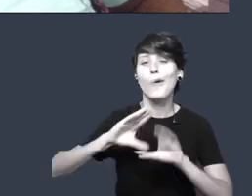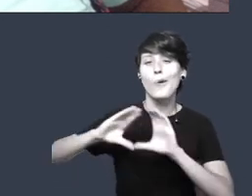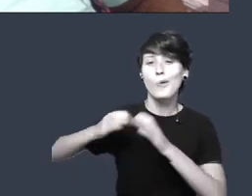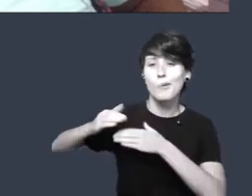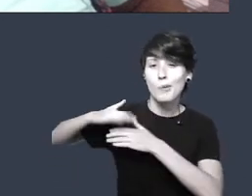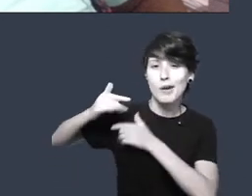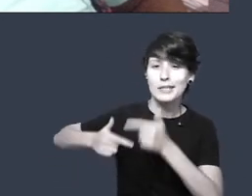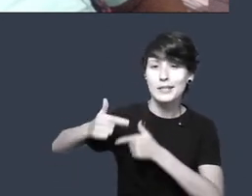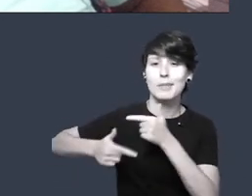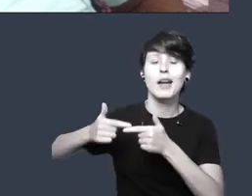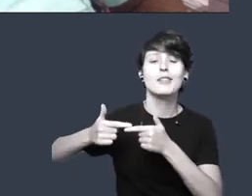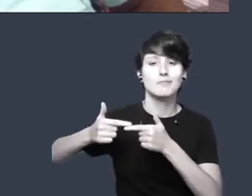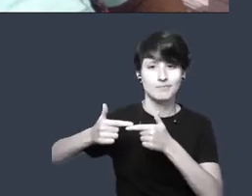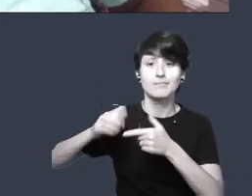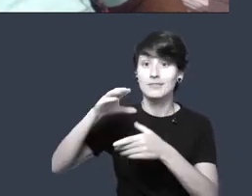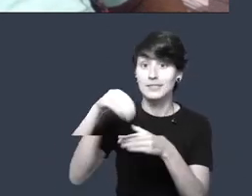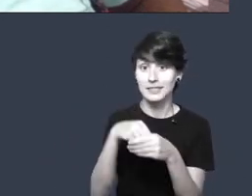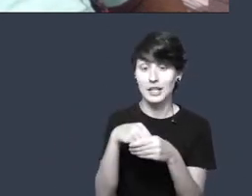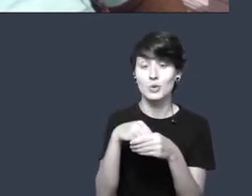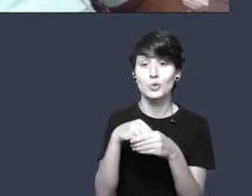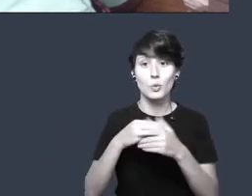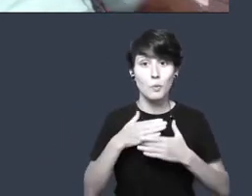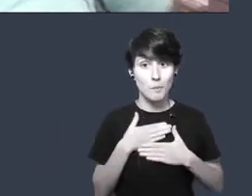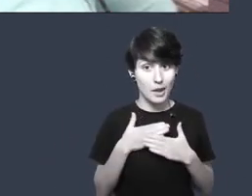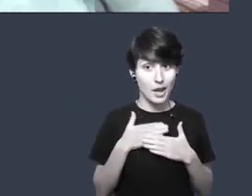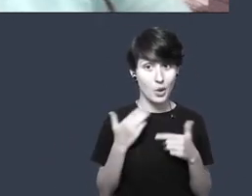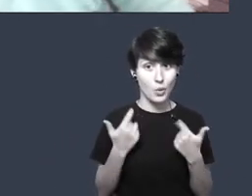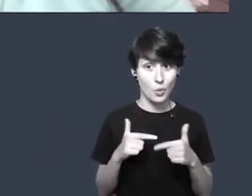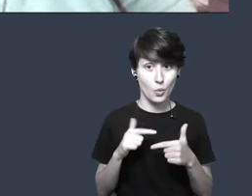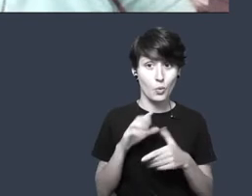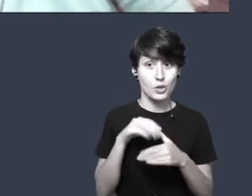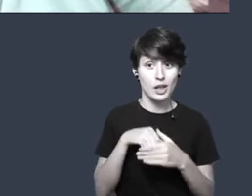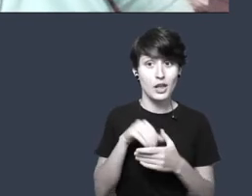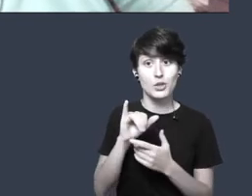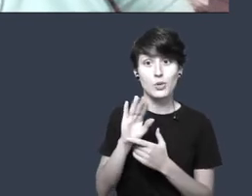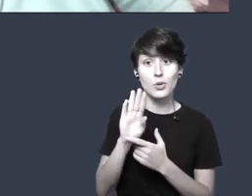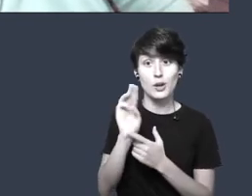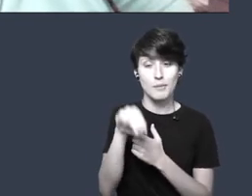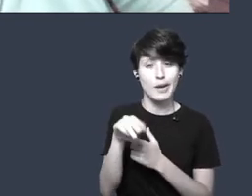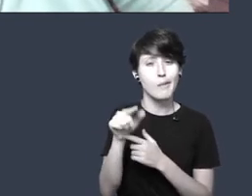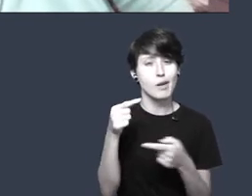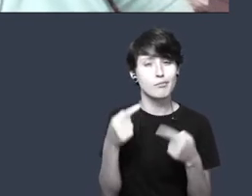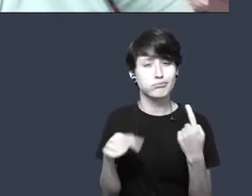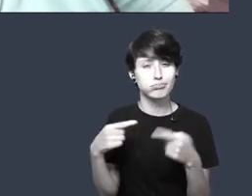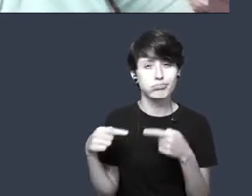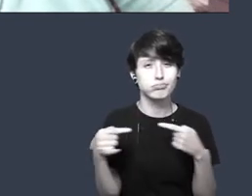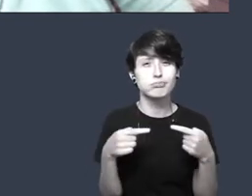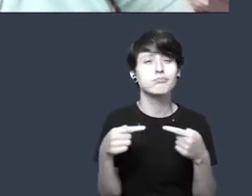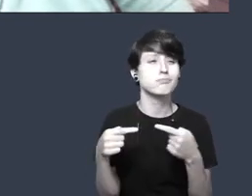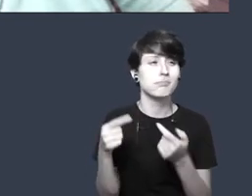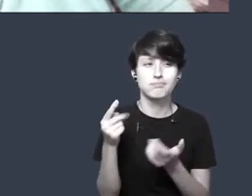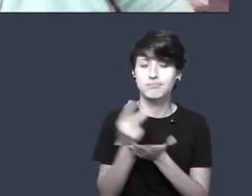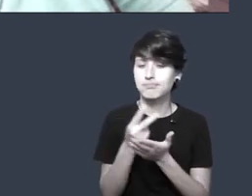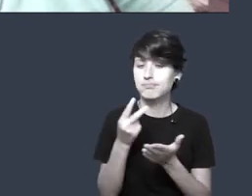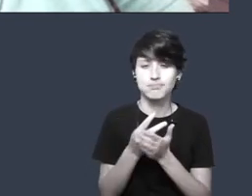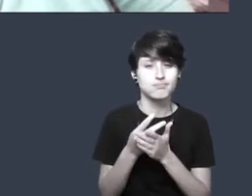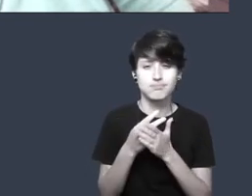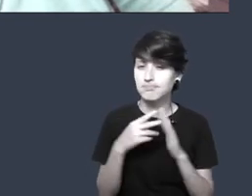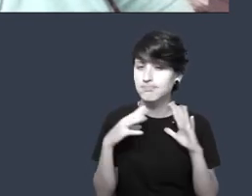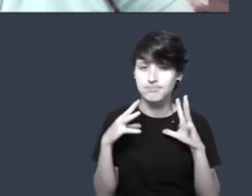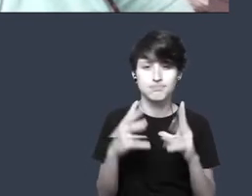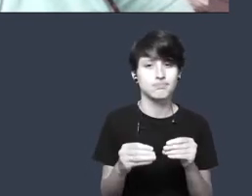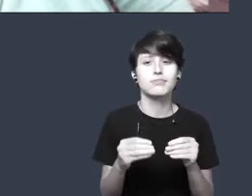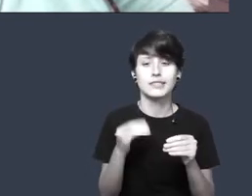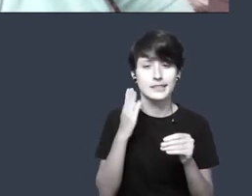trabalho. Dentro do meu trabalho, dentro da IBM, por exemplo, essa é uma discussão que a gente está à tona o tempo inteiro, né? Todo mundo sabe que